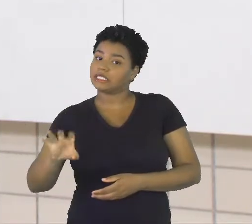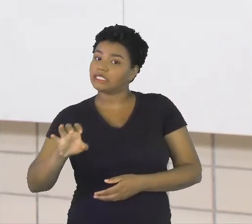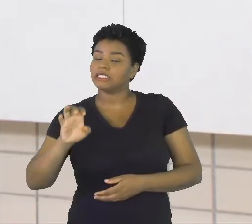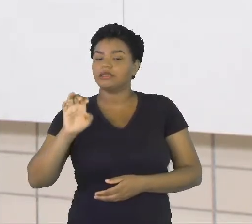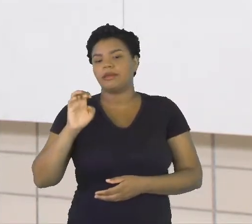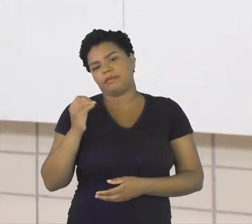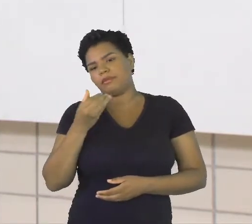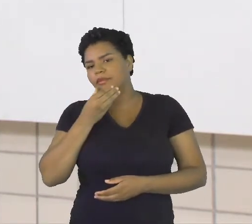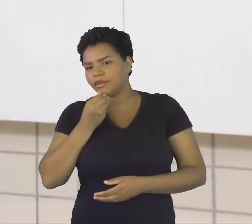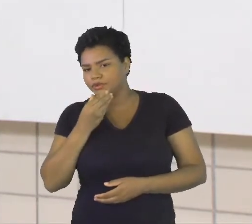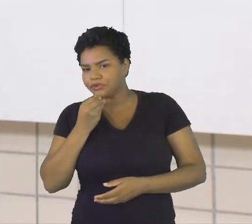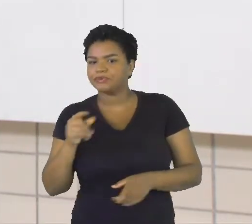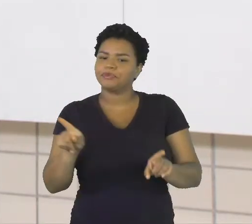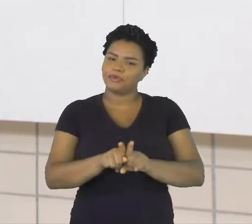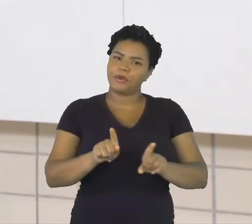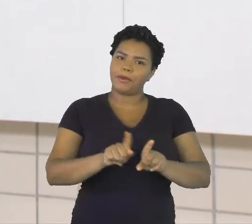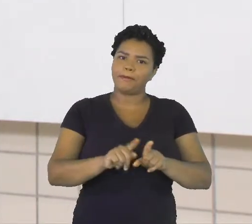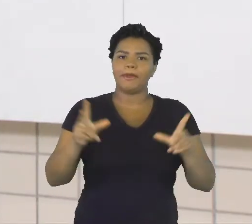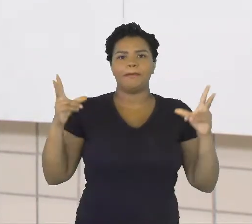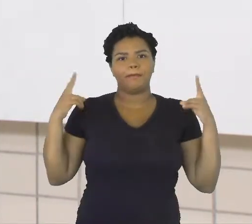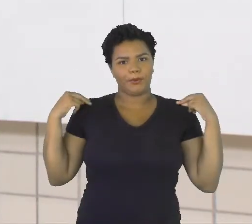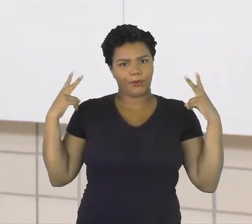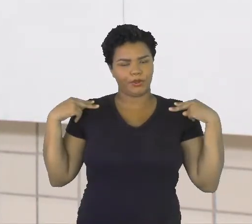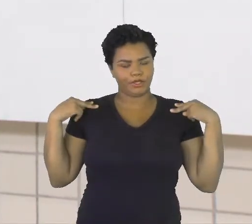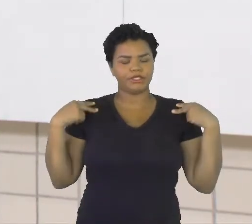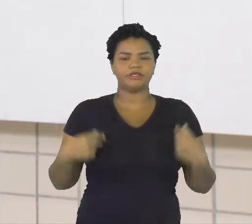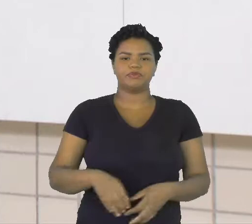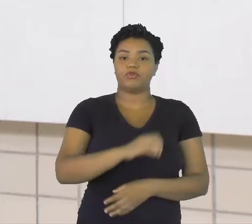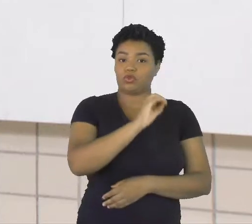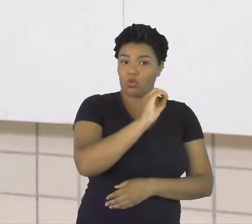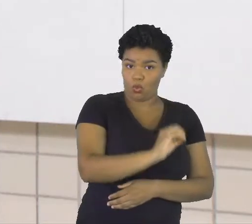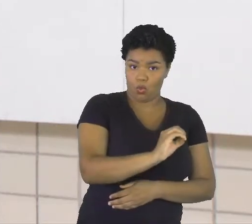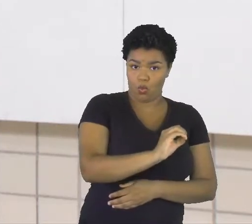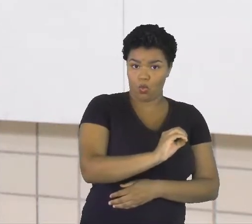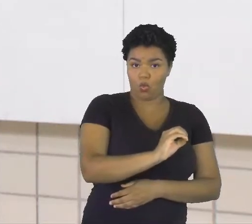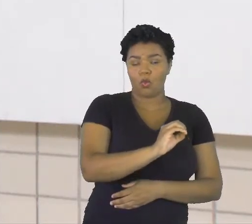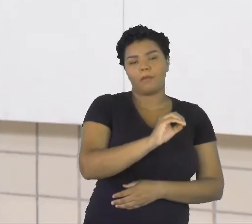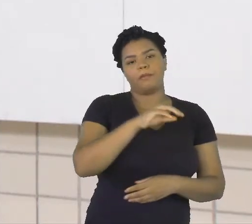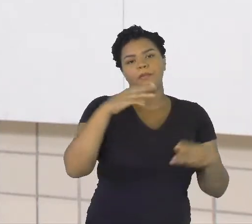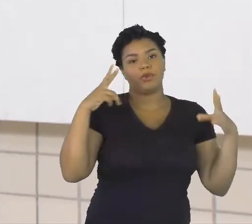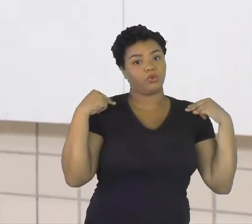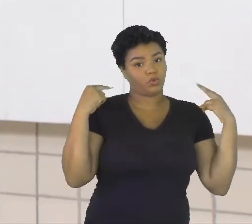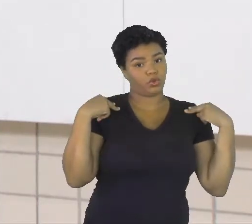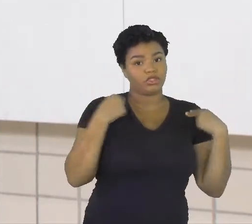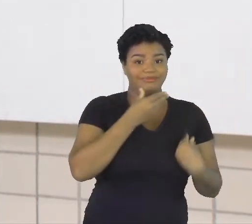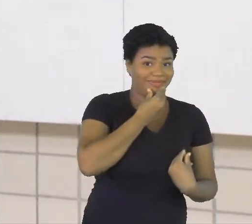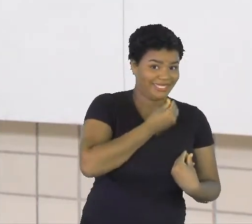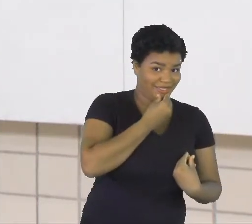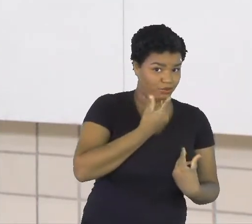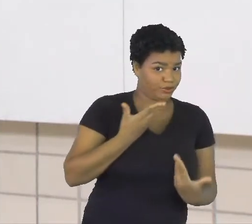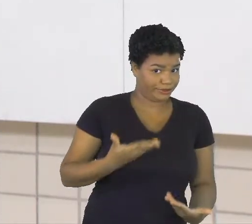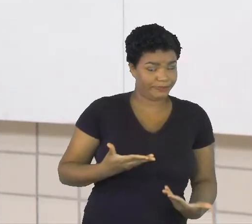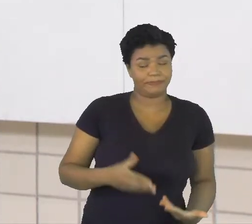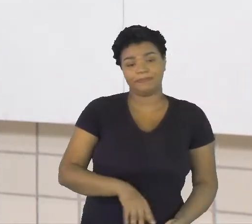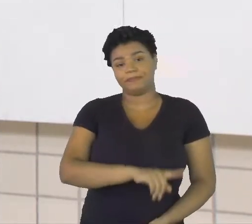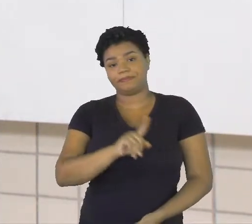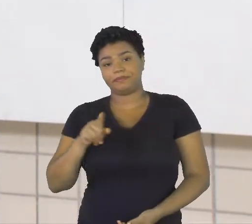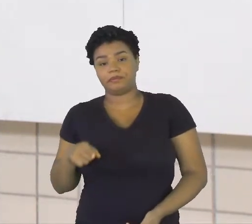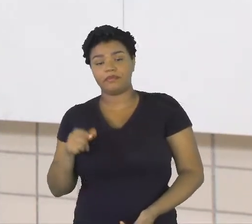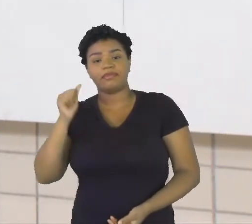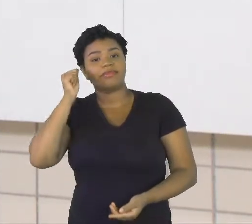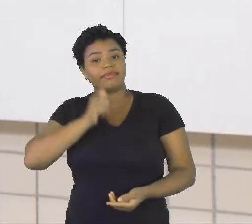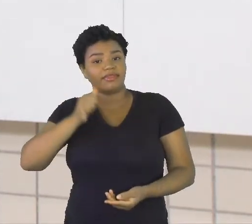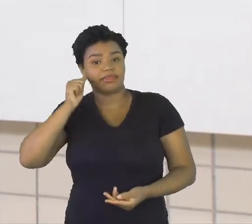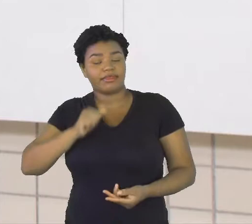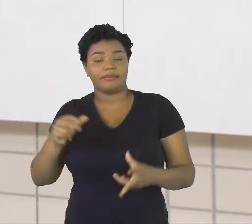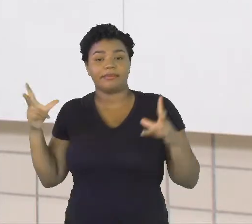motorista. O motorista, quando eu estiver falando do masculino, e a